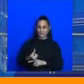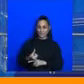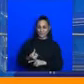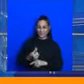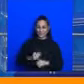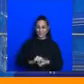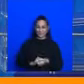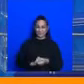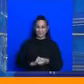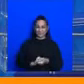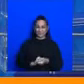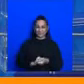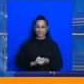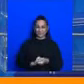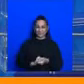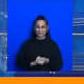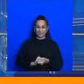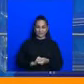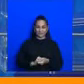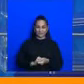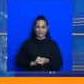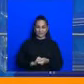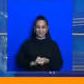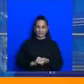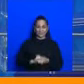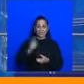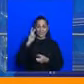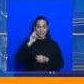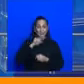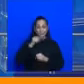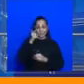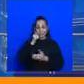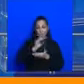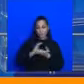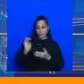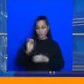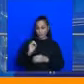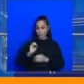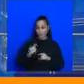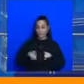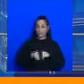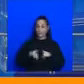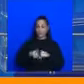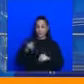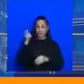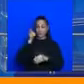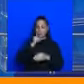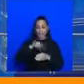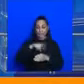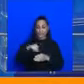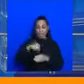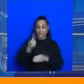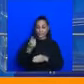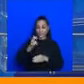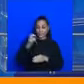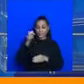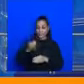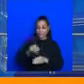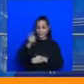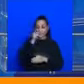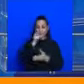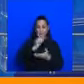96, rosa número 96. Lembrando que você ganha com 0 acerto, ganha também a partir de 15 acertos na